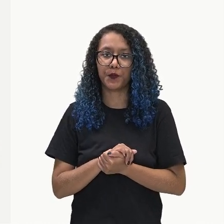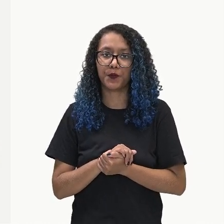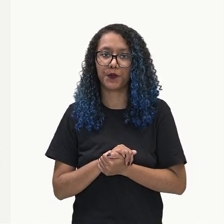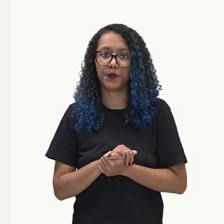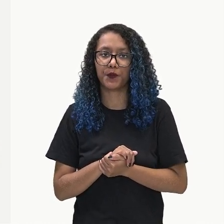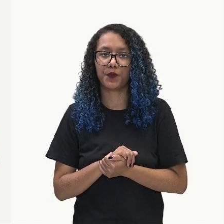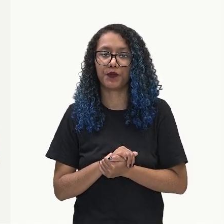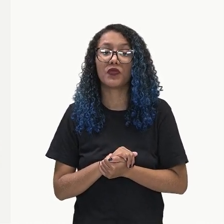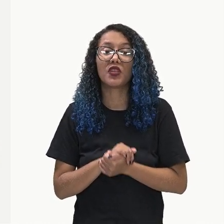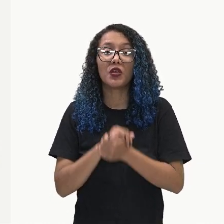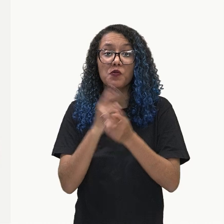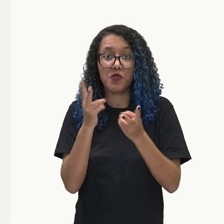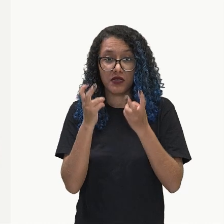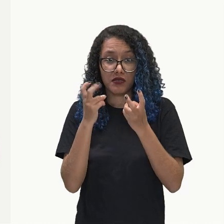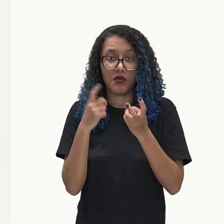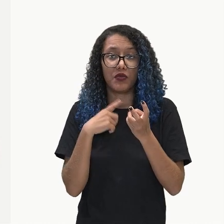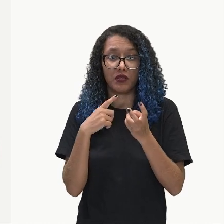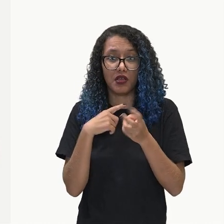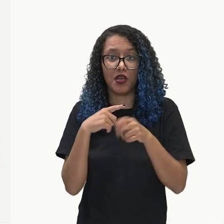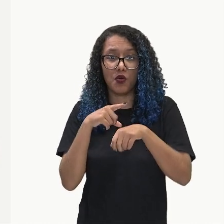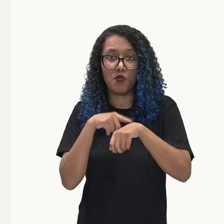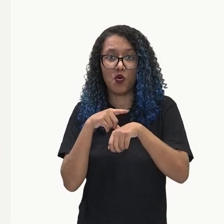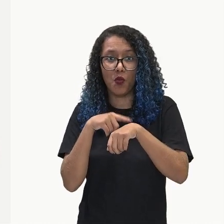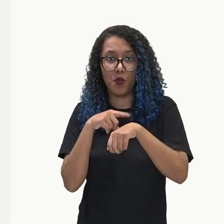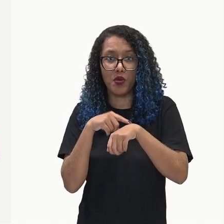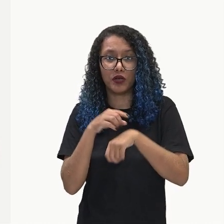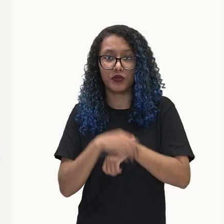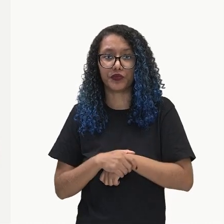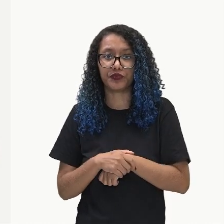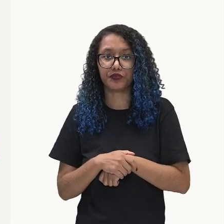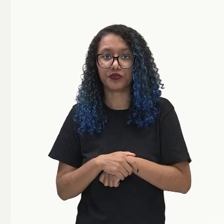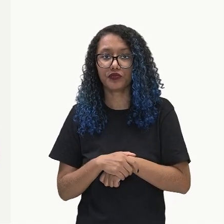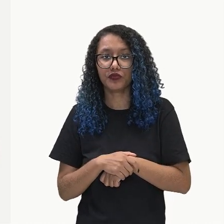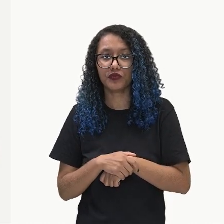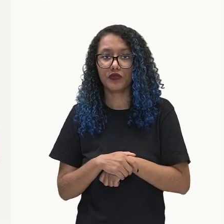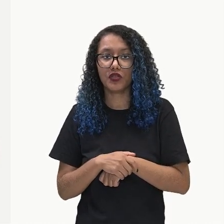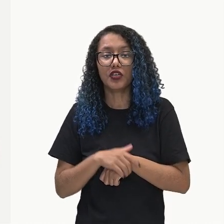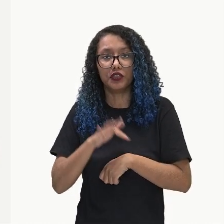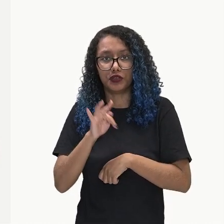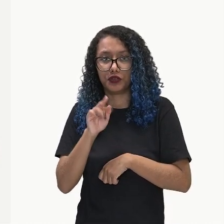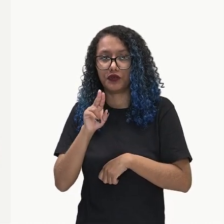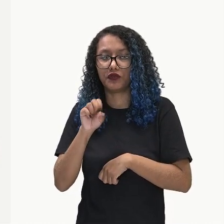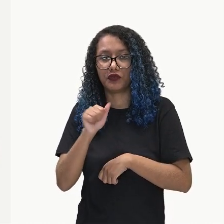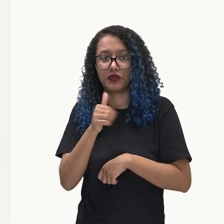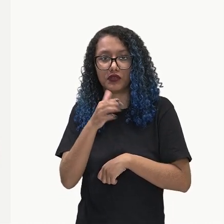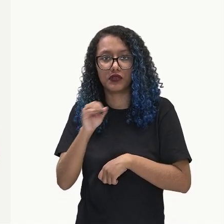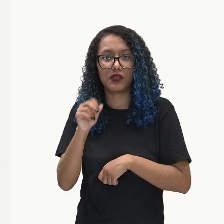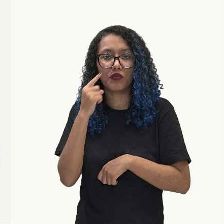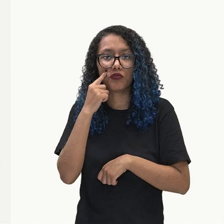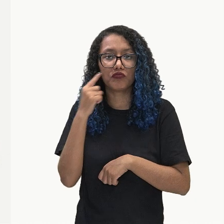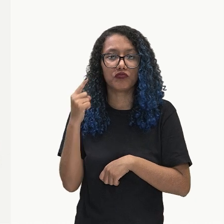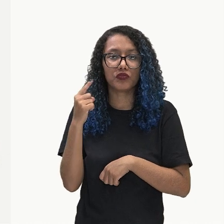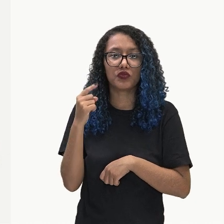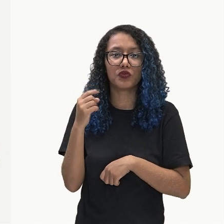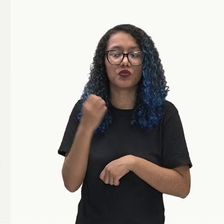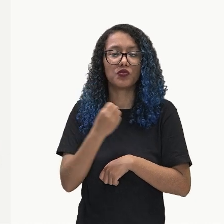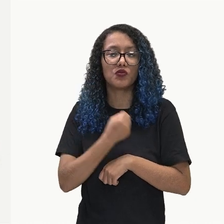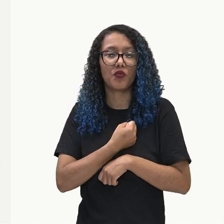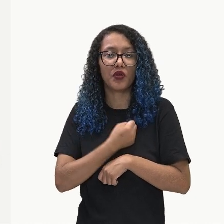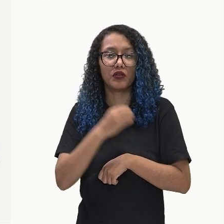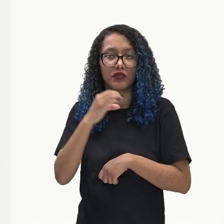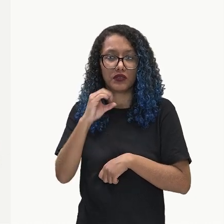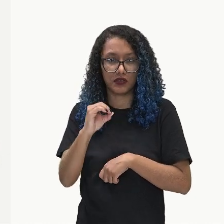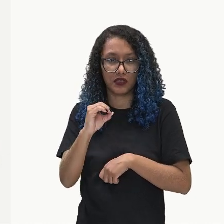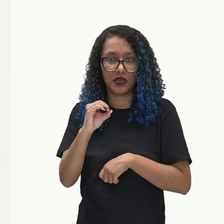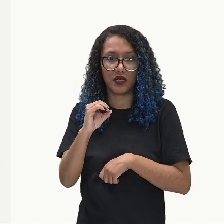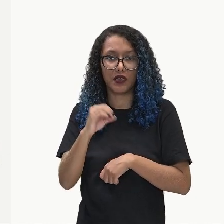de fusão, né? No Celsius, aqui 0, e no Fahrenheit 32, no